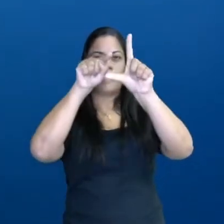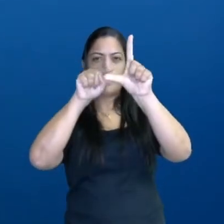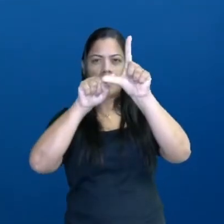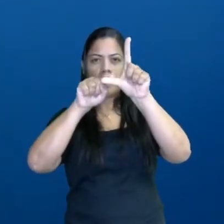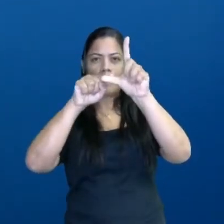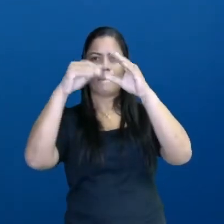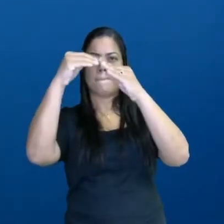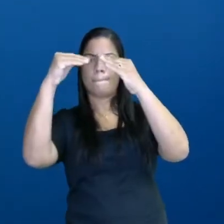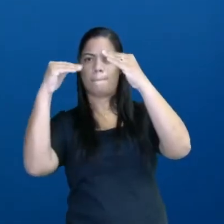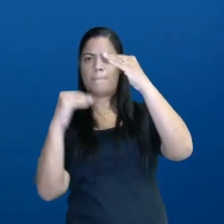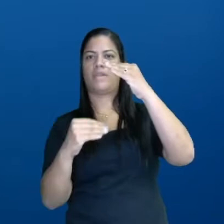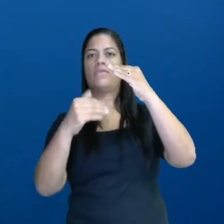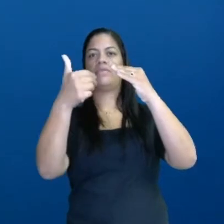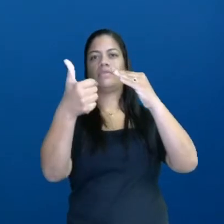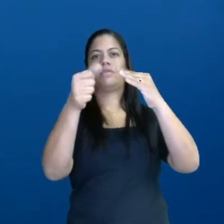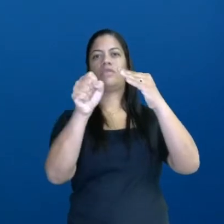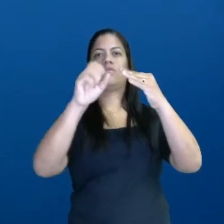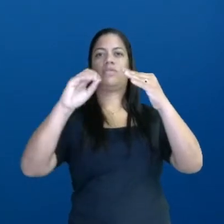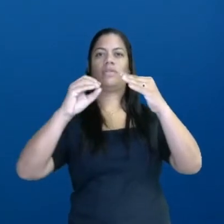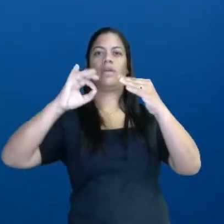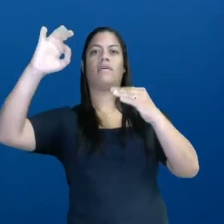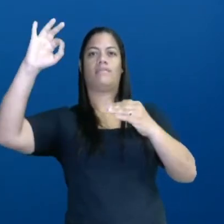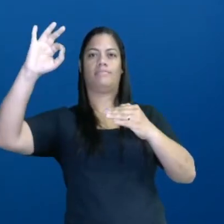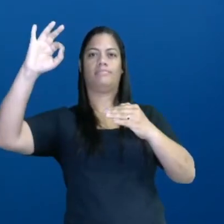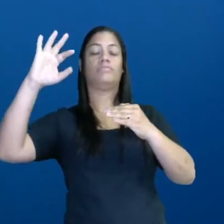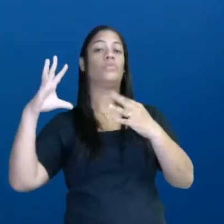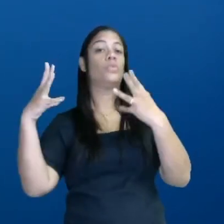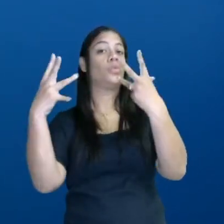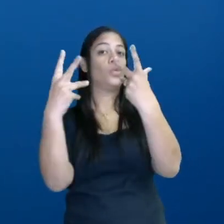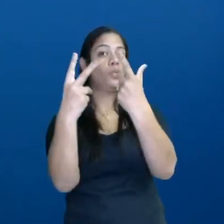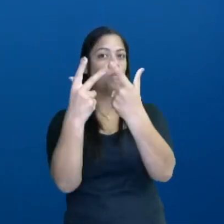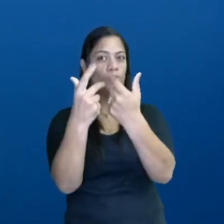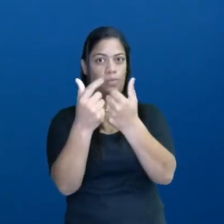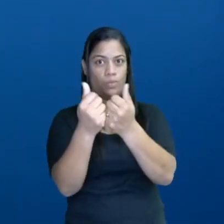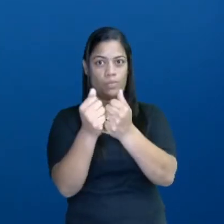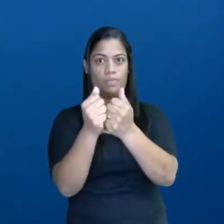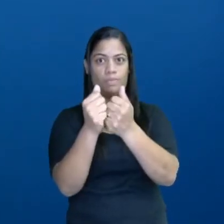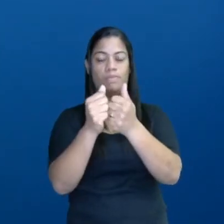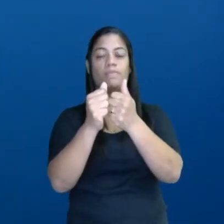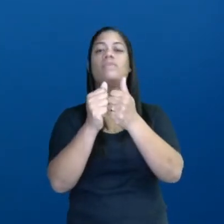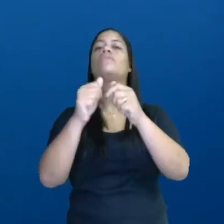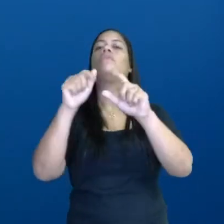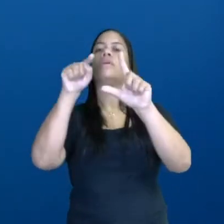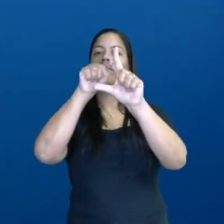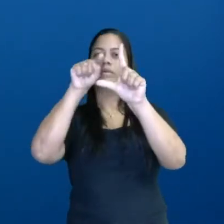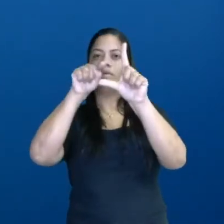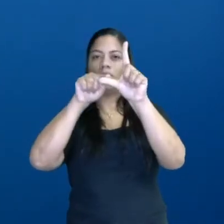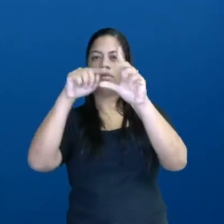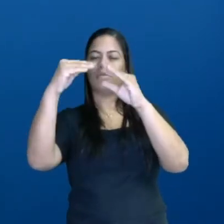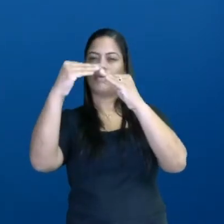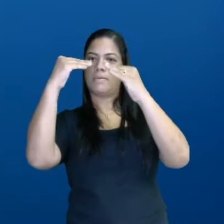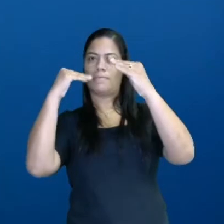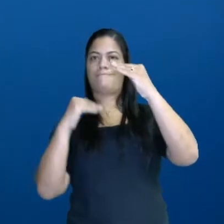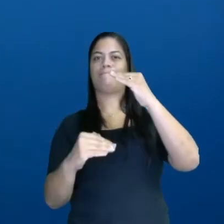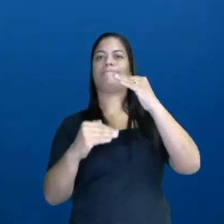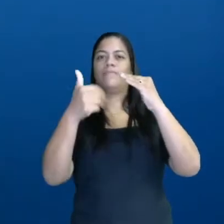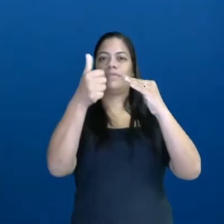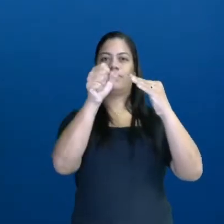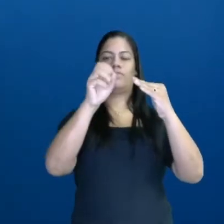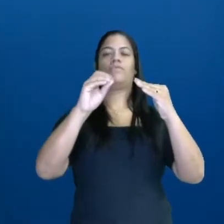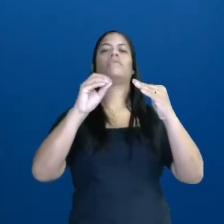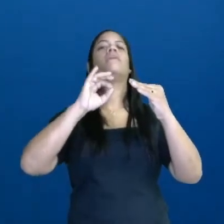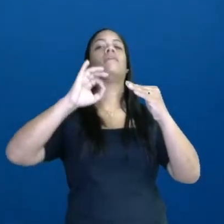Menor que 180 graus, tá certo? Todos os ângulos é menor do que 180 graus. Já